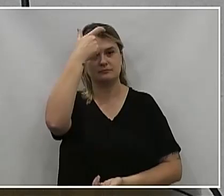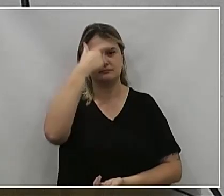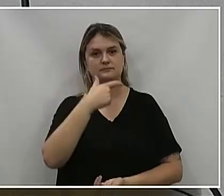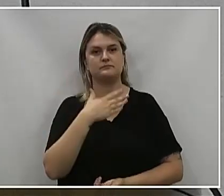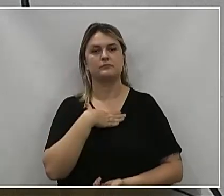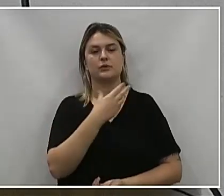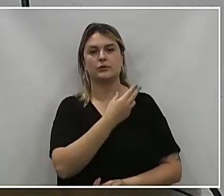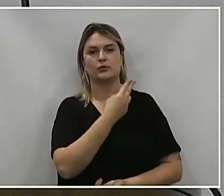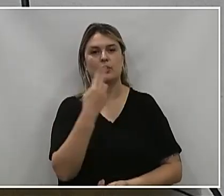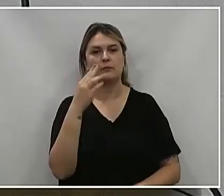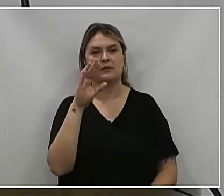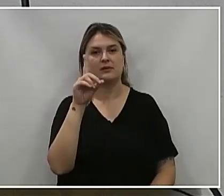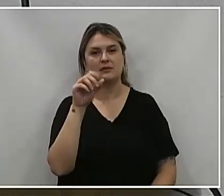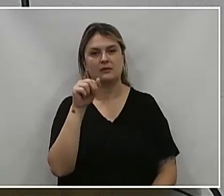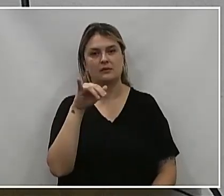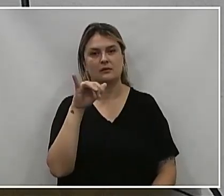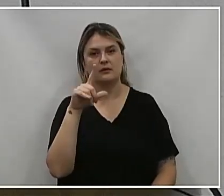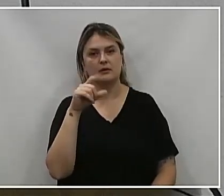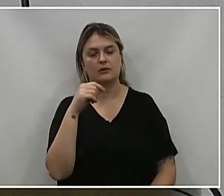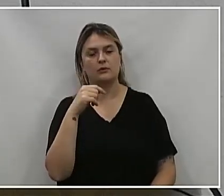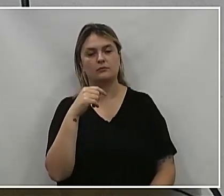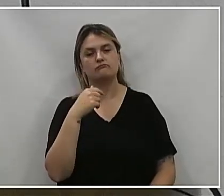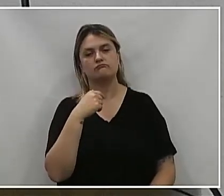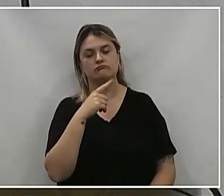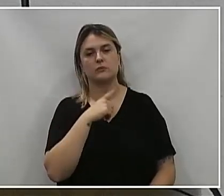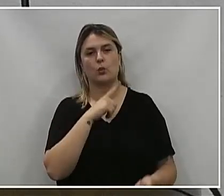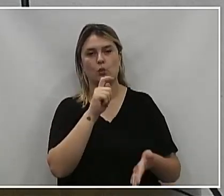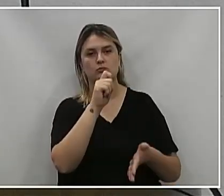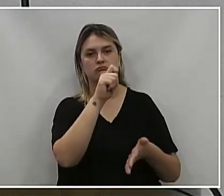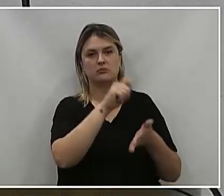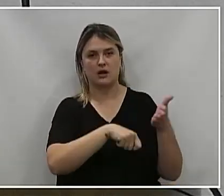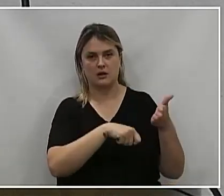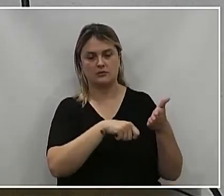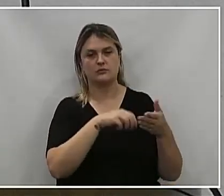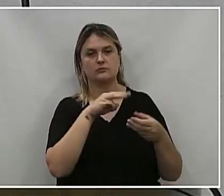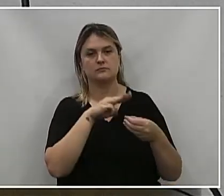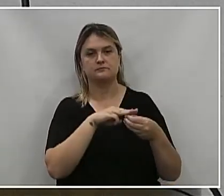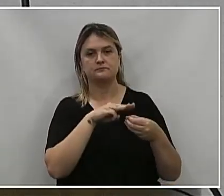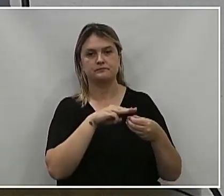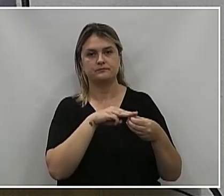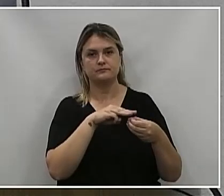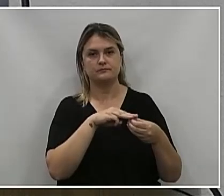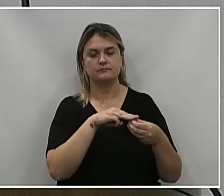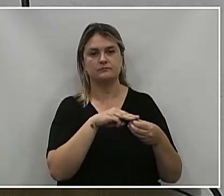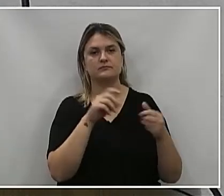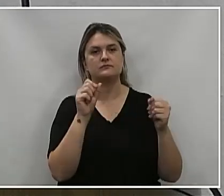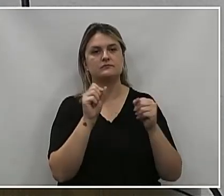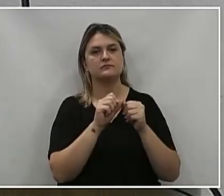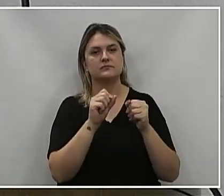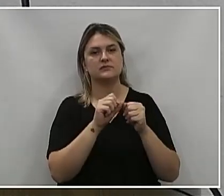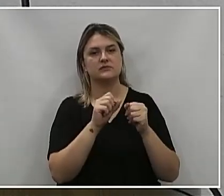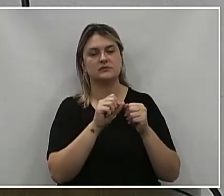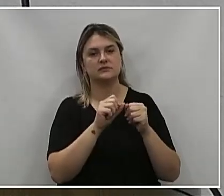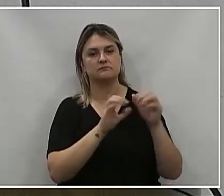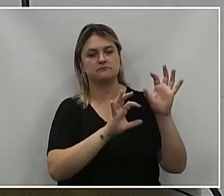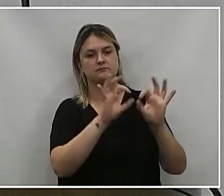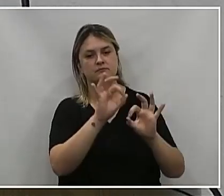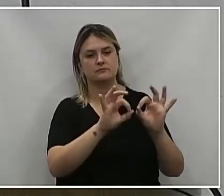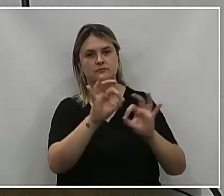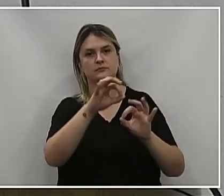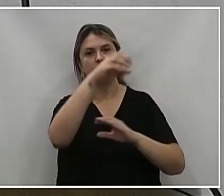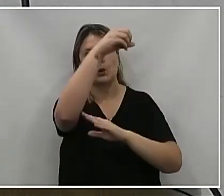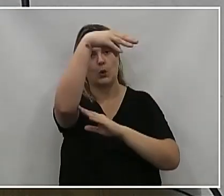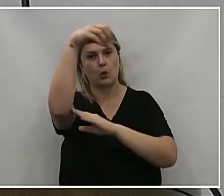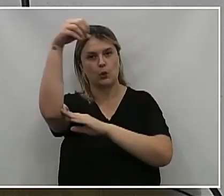Meu nome é Danilo Pereira, eu sou contratado do município para a execução de um plano diretor de